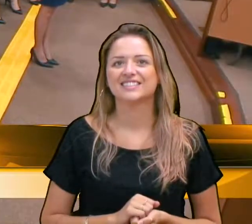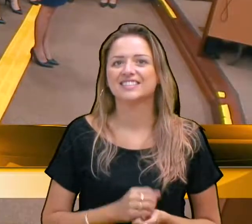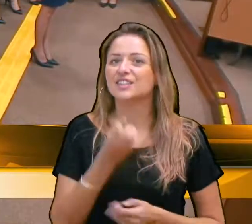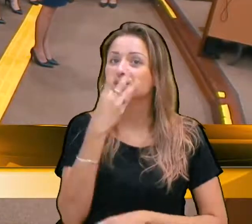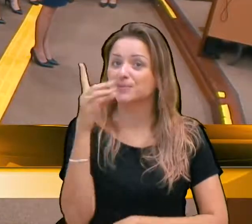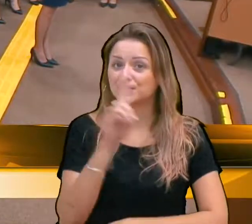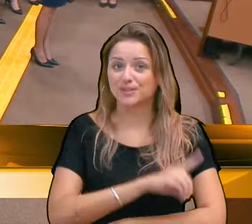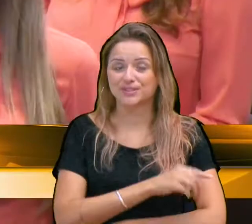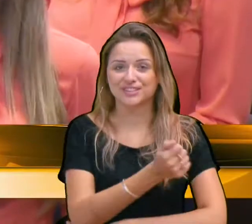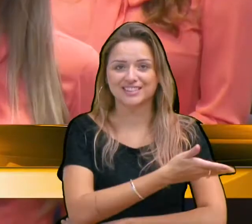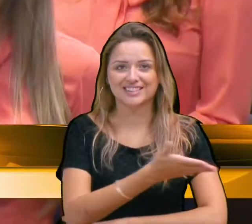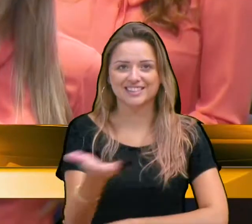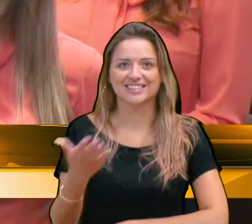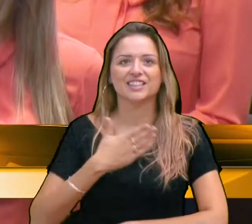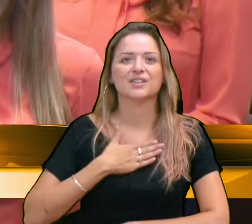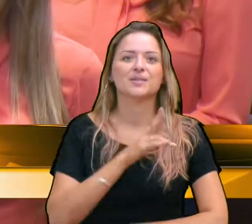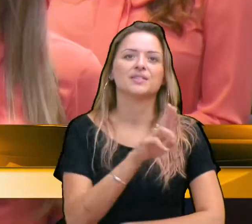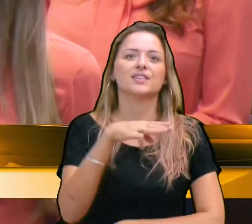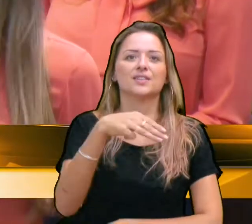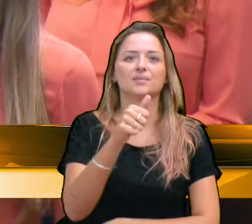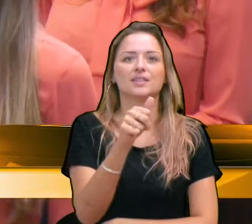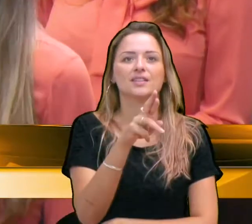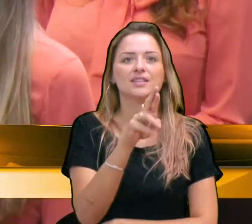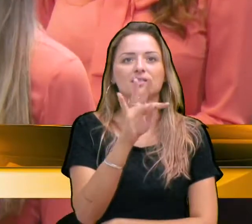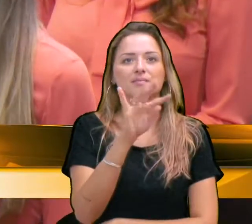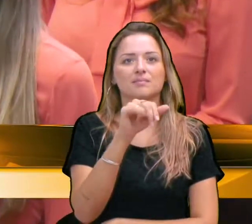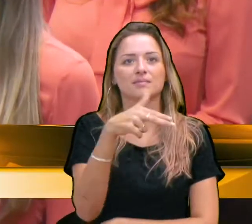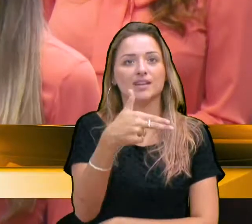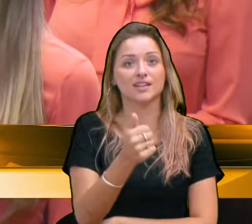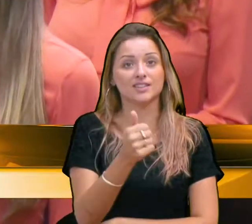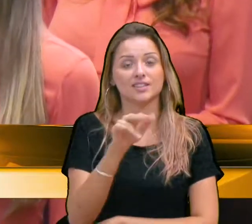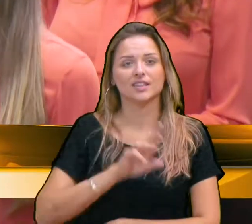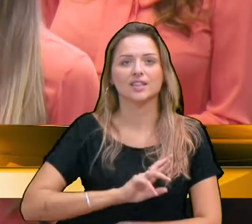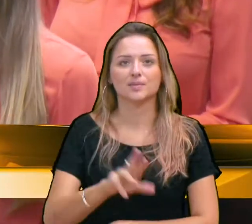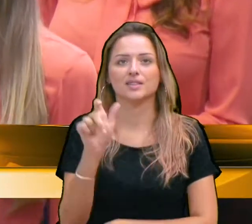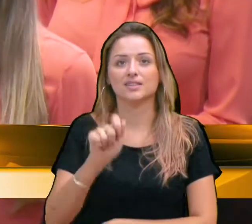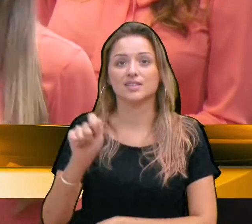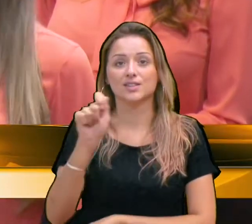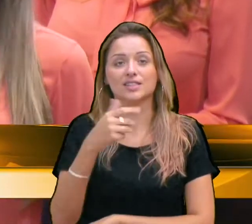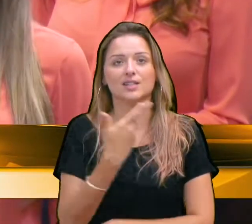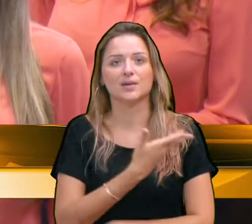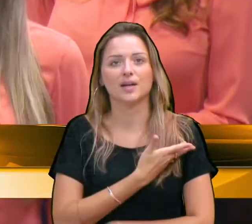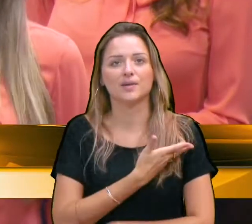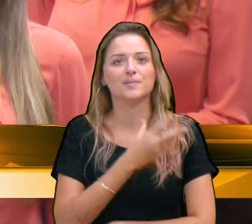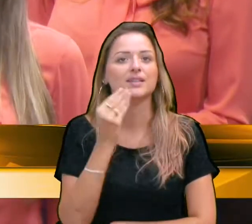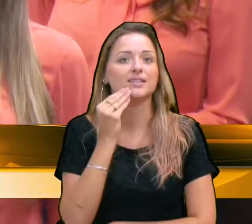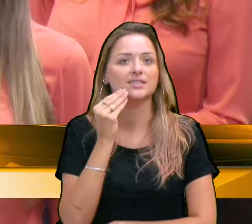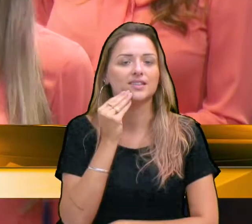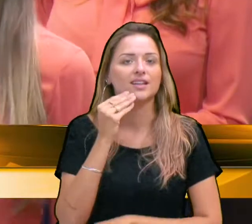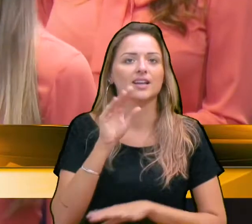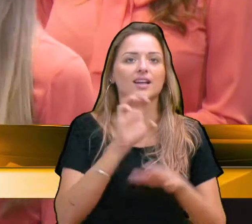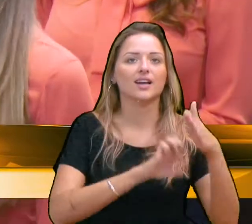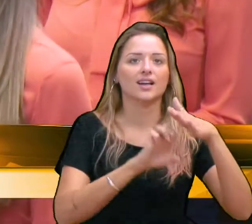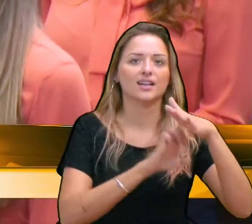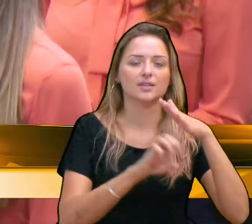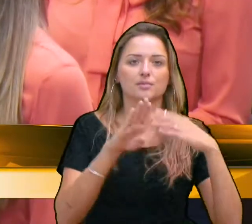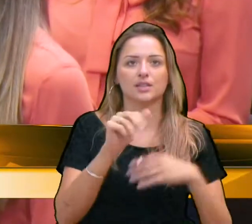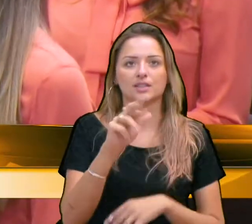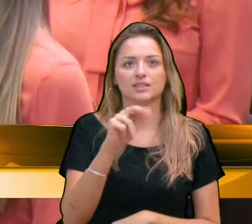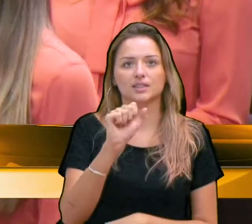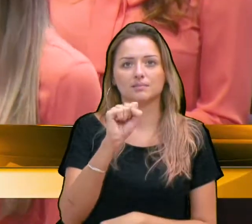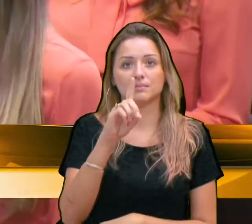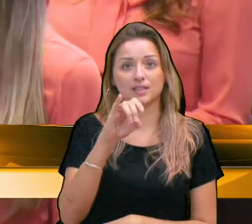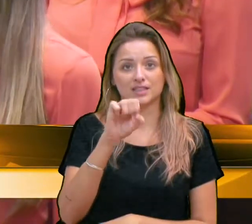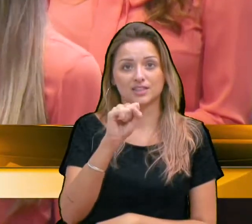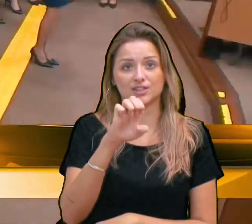Bom dia a todos, sou Martina Bosa, represento a Associação Amigos de Anarec, a empresa Brasdiesel e o CFC Santa